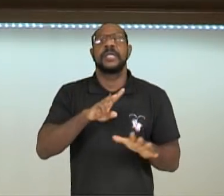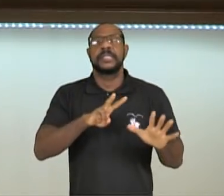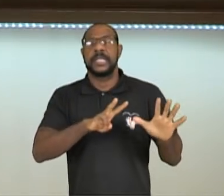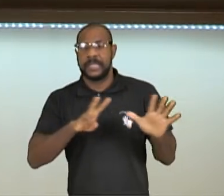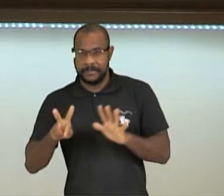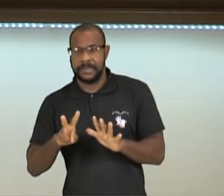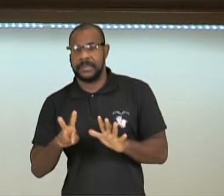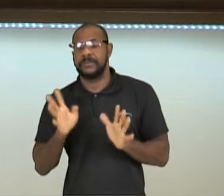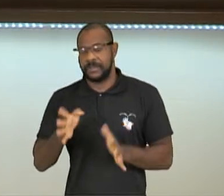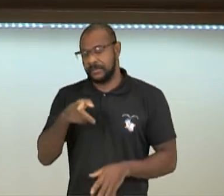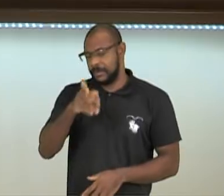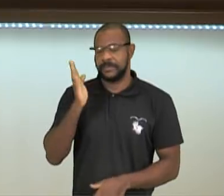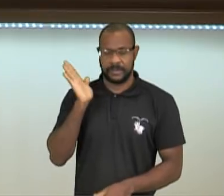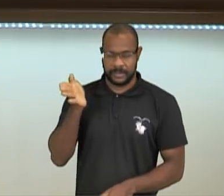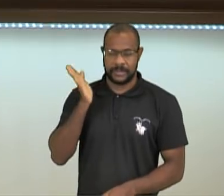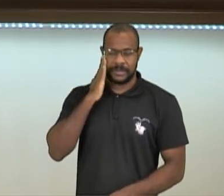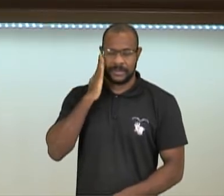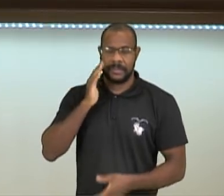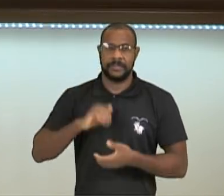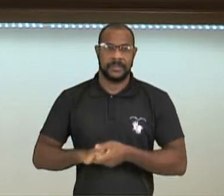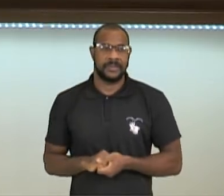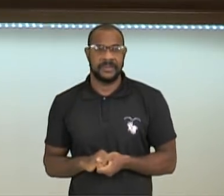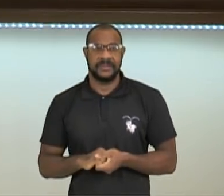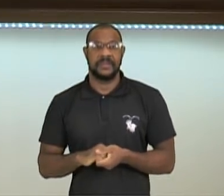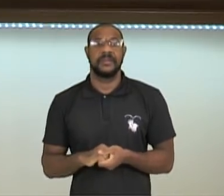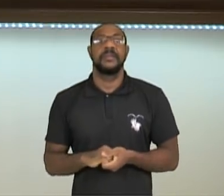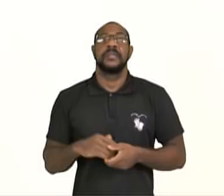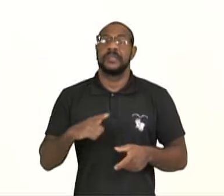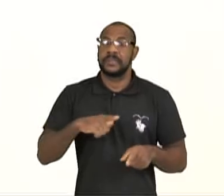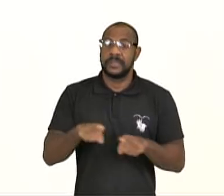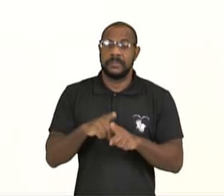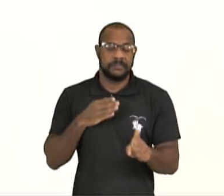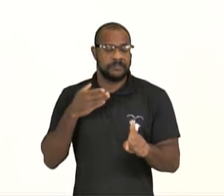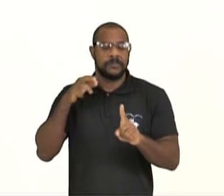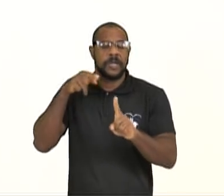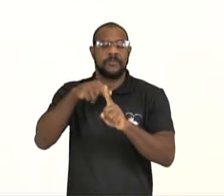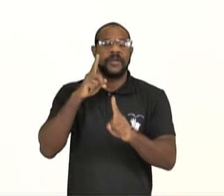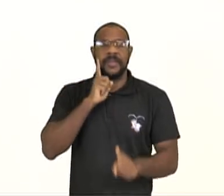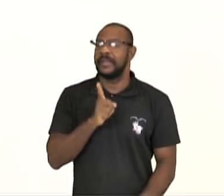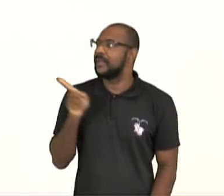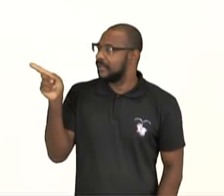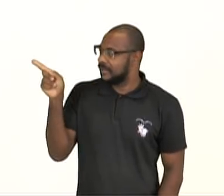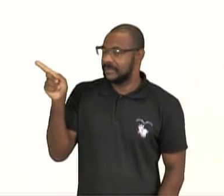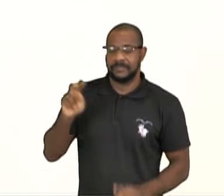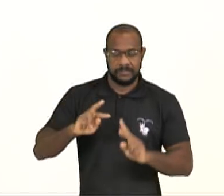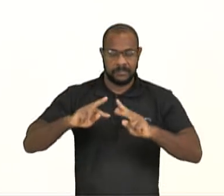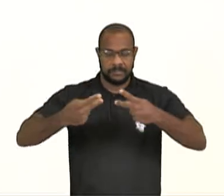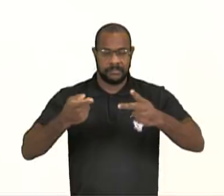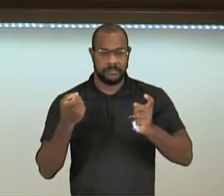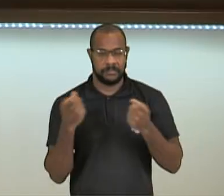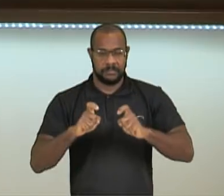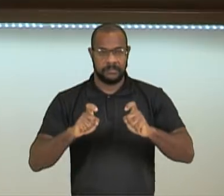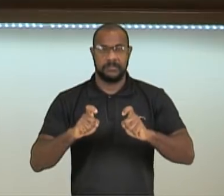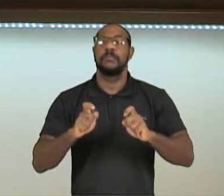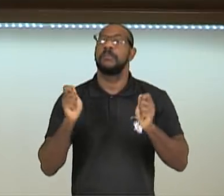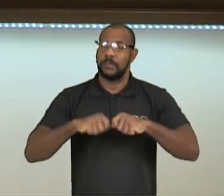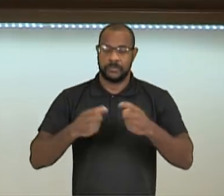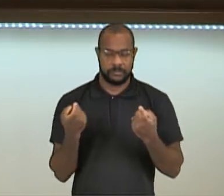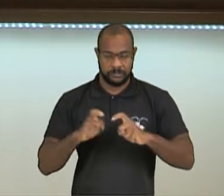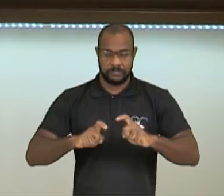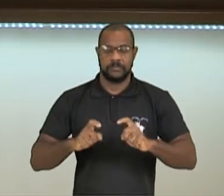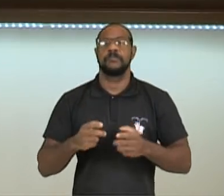de cor e salteado, ok? Se você quiser dar mais uma olhadinha, esses links te levam direto aos conteúdos,